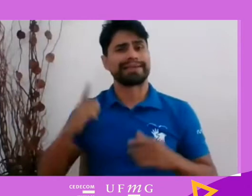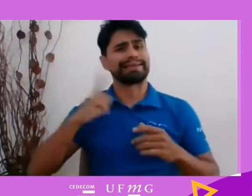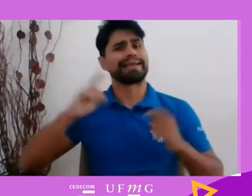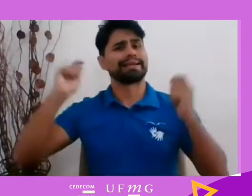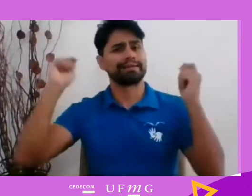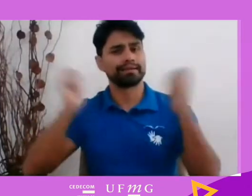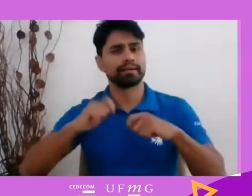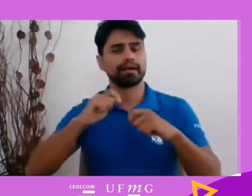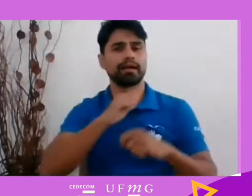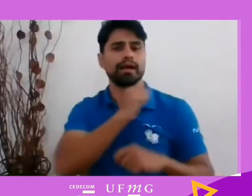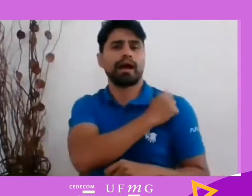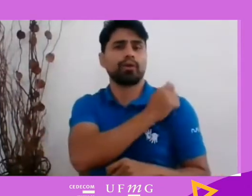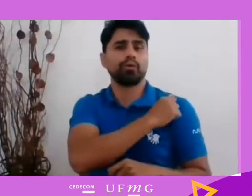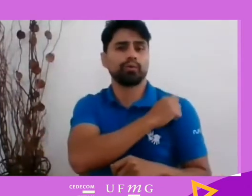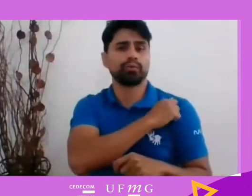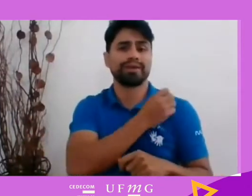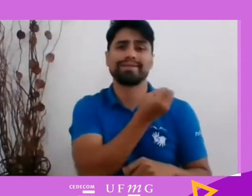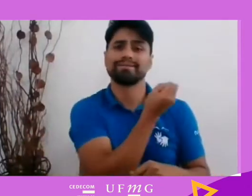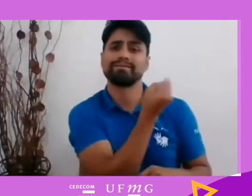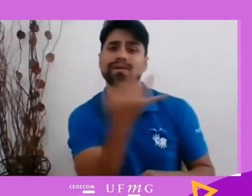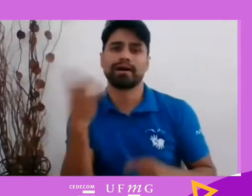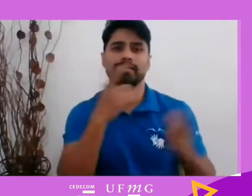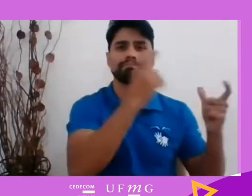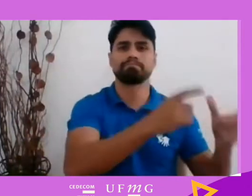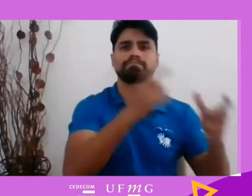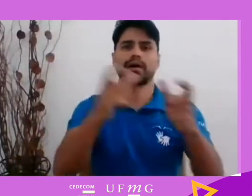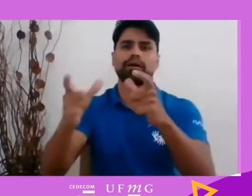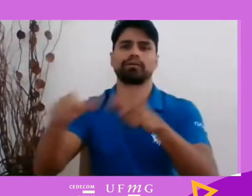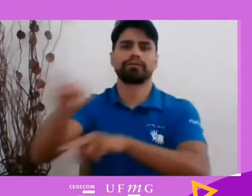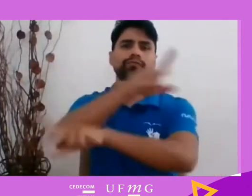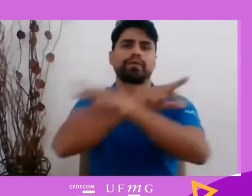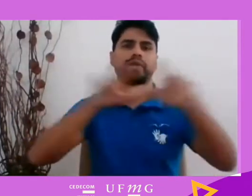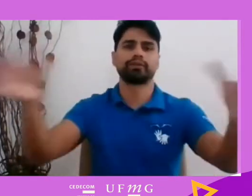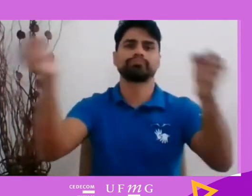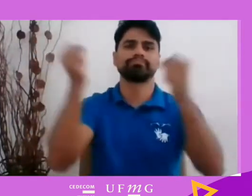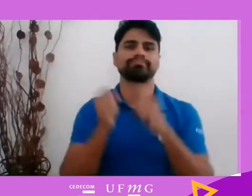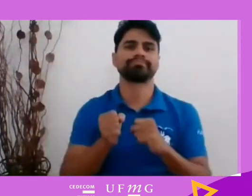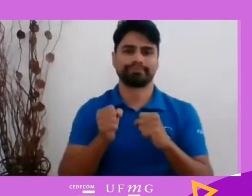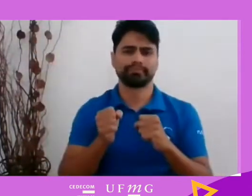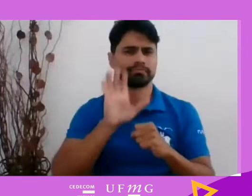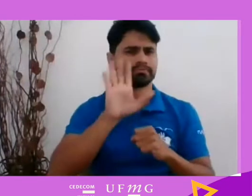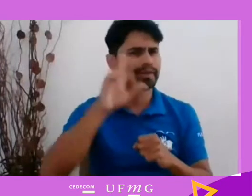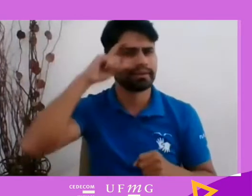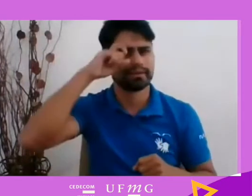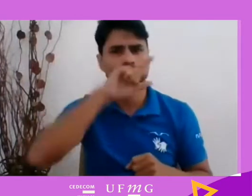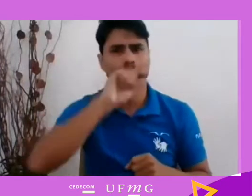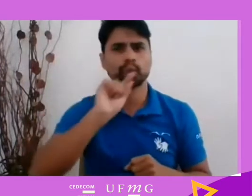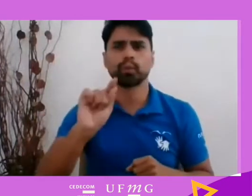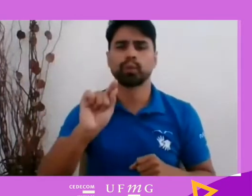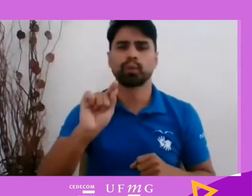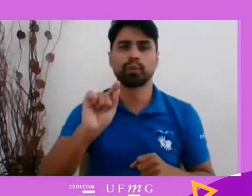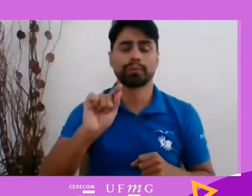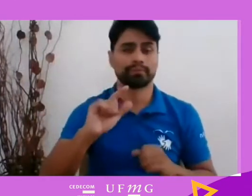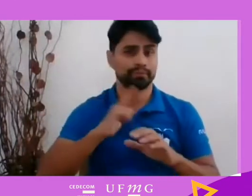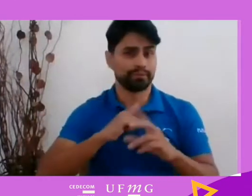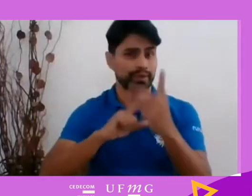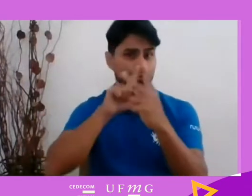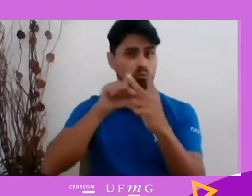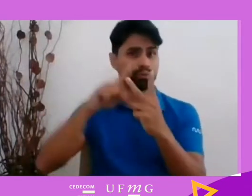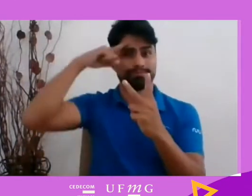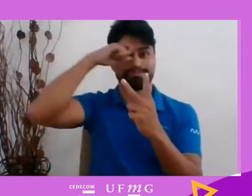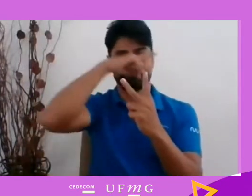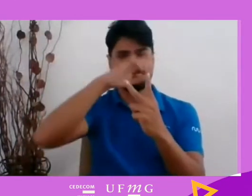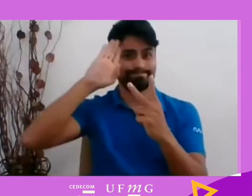alunos de vários países diferentes. Qual que é a dificuldade? Isso até já foi tentado, mas qual a dificuldade de fazer isso? Nós temos